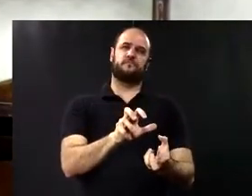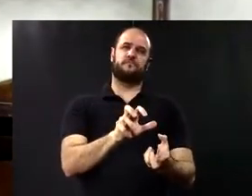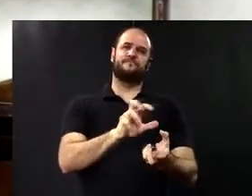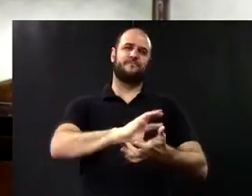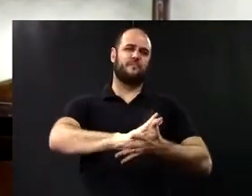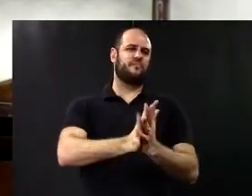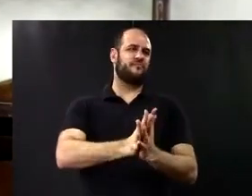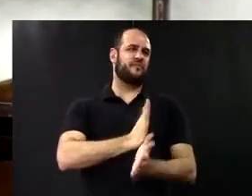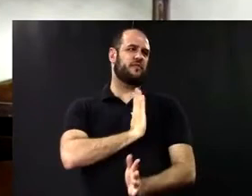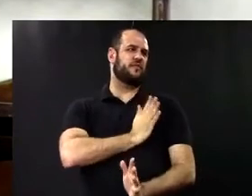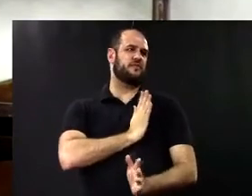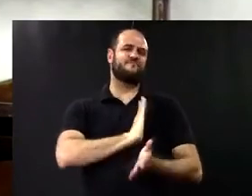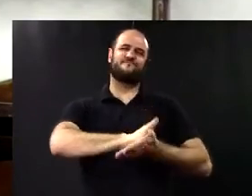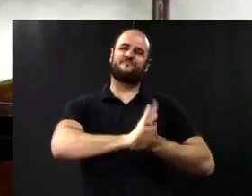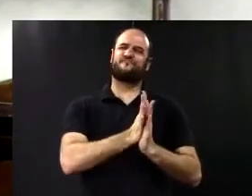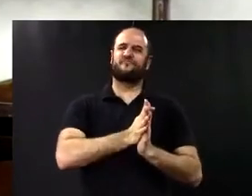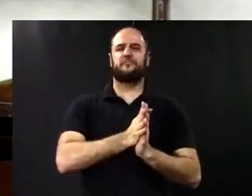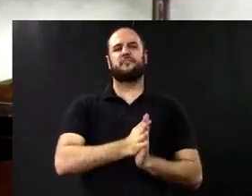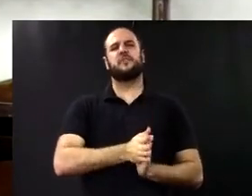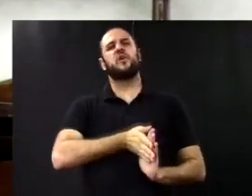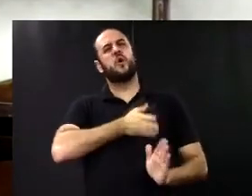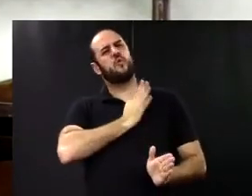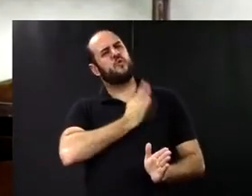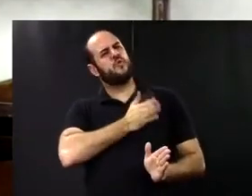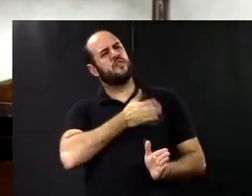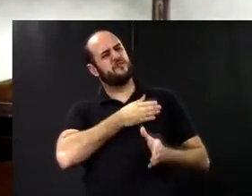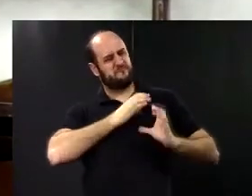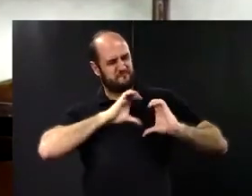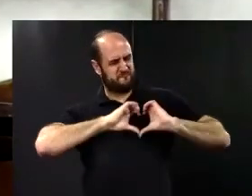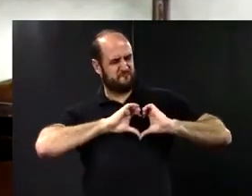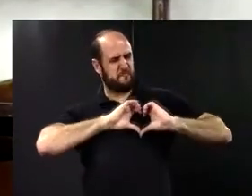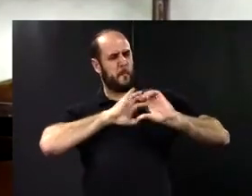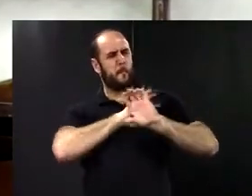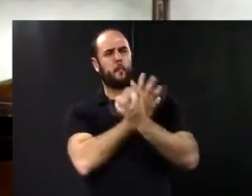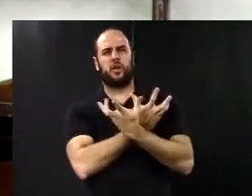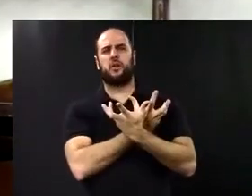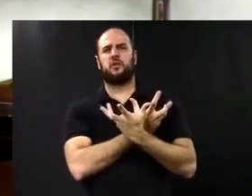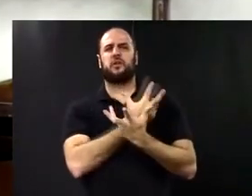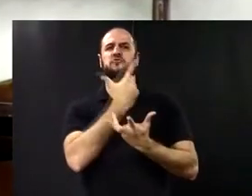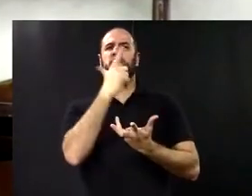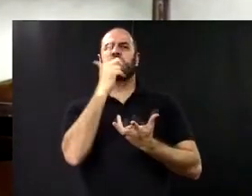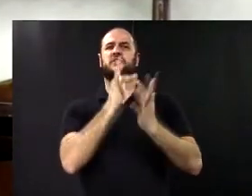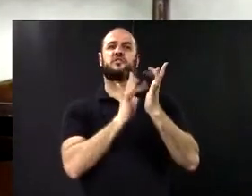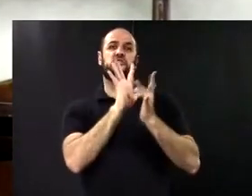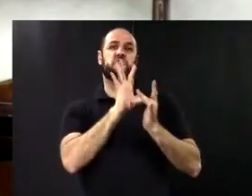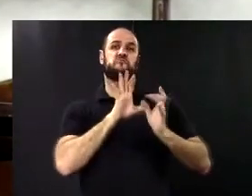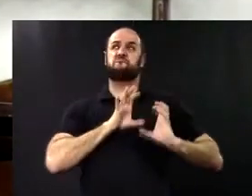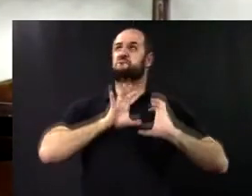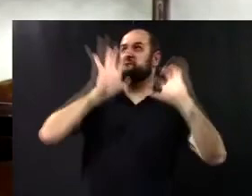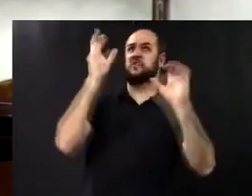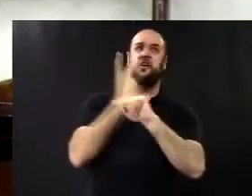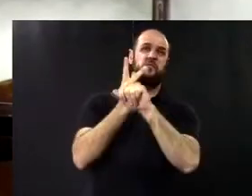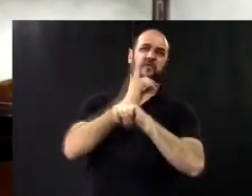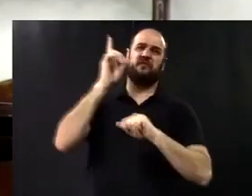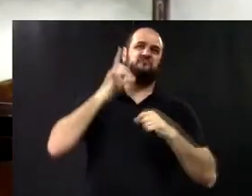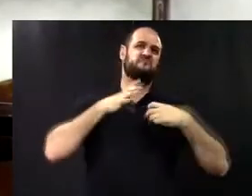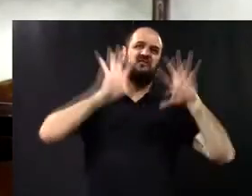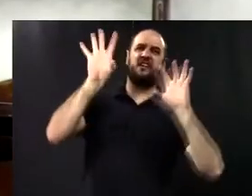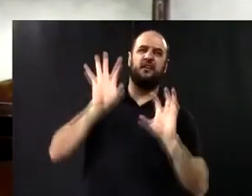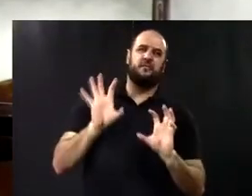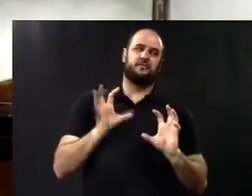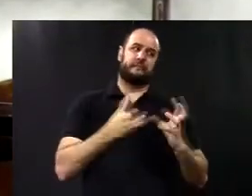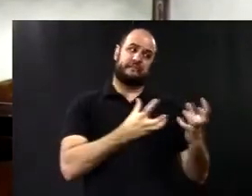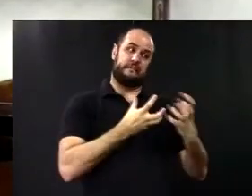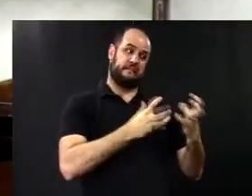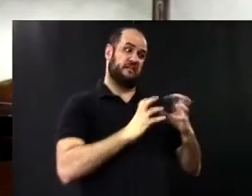nosso coração. E o nosso coração sem Cristo não deseja fazer as coisas de Deus, mas deseja